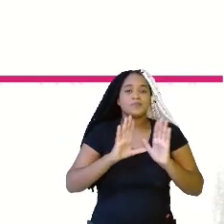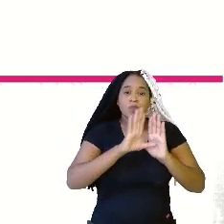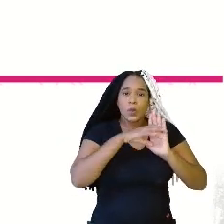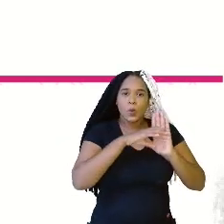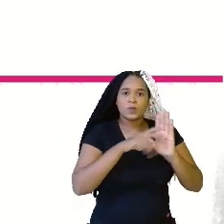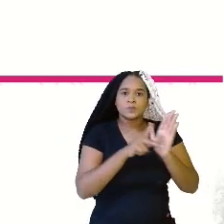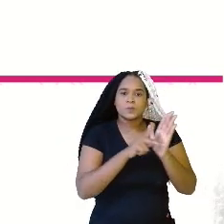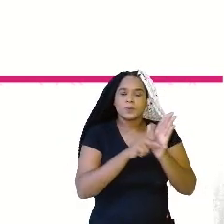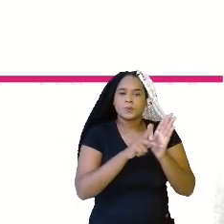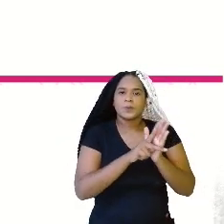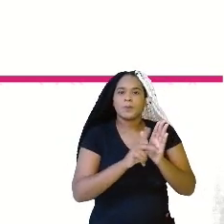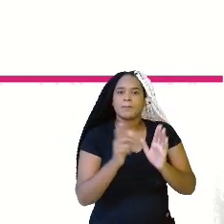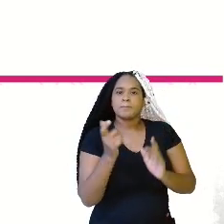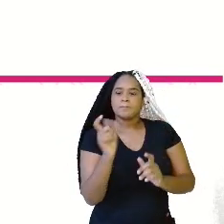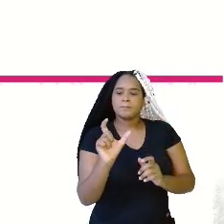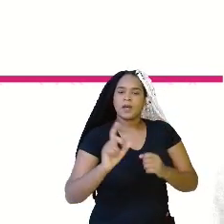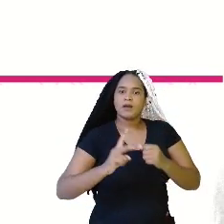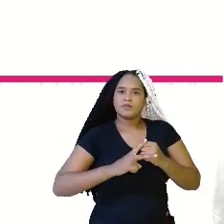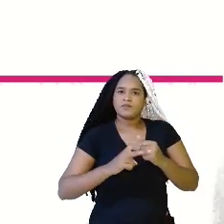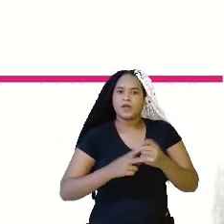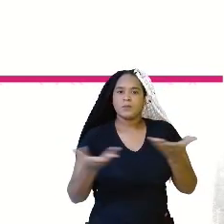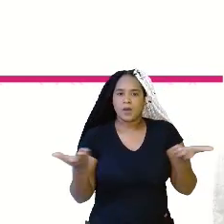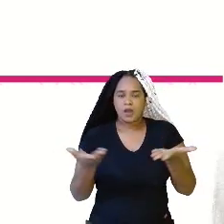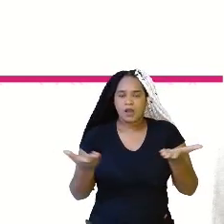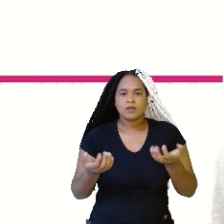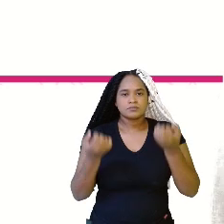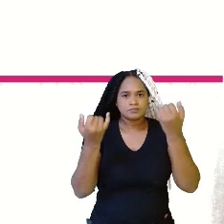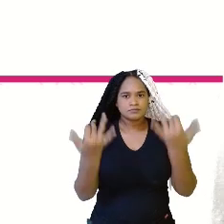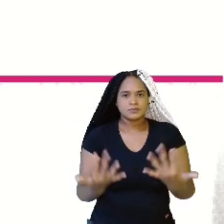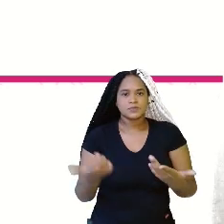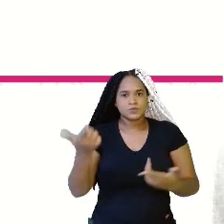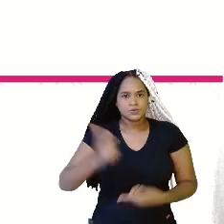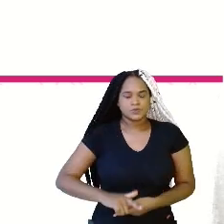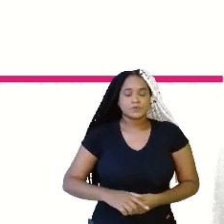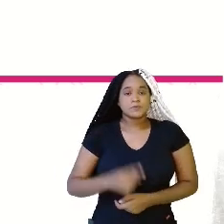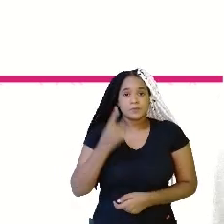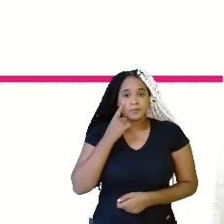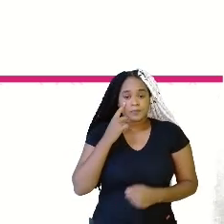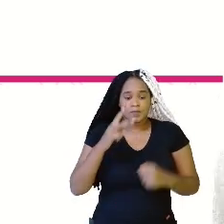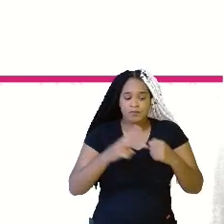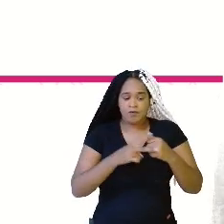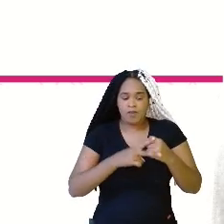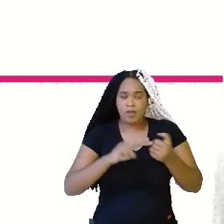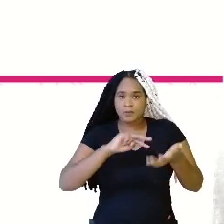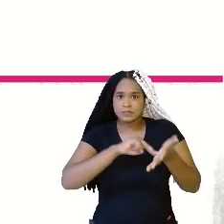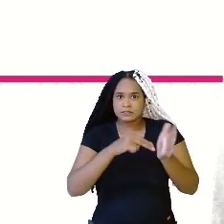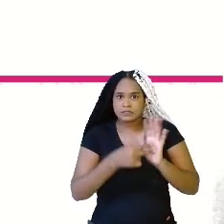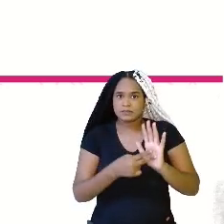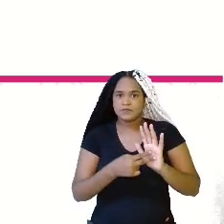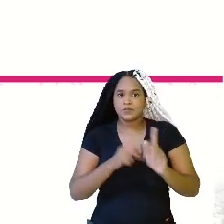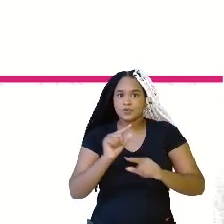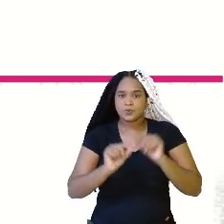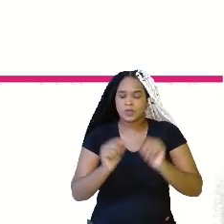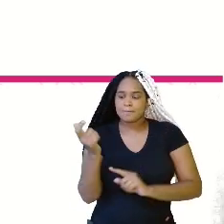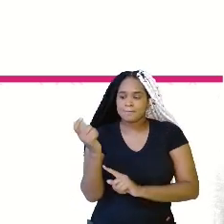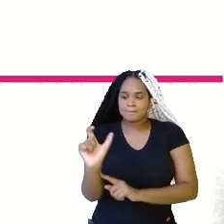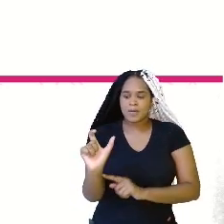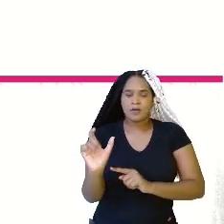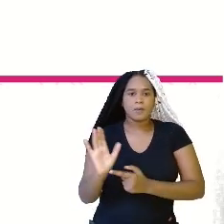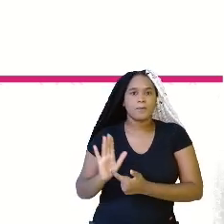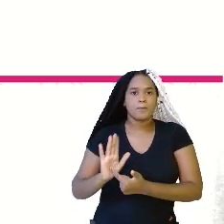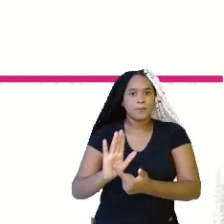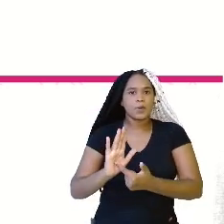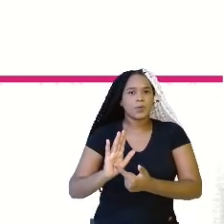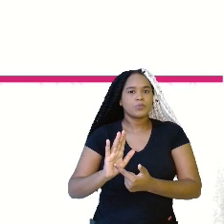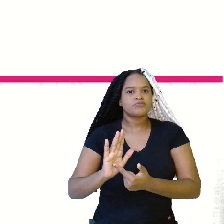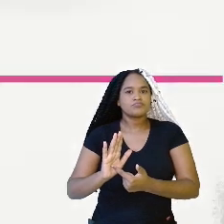da palavra verbo. Vamos lembrar? Verbo é aquela palavra na frase, no texto, que ela vai